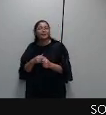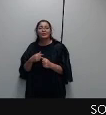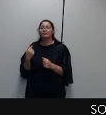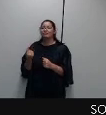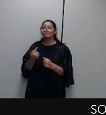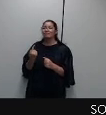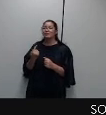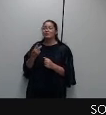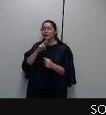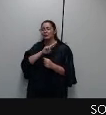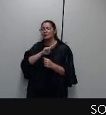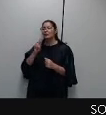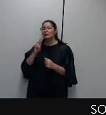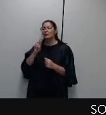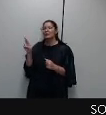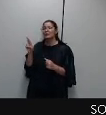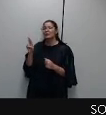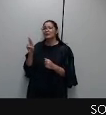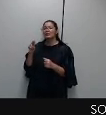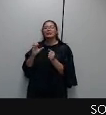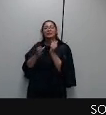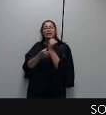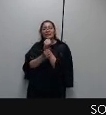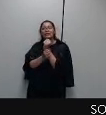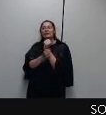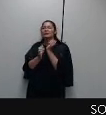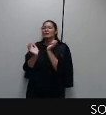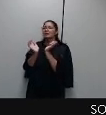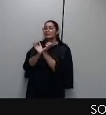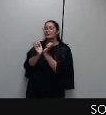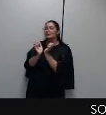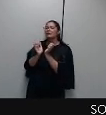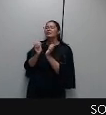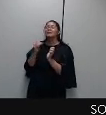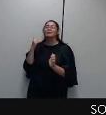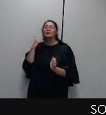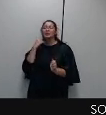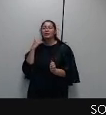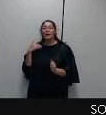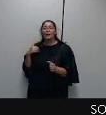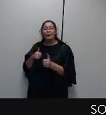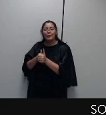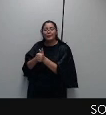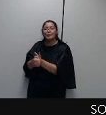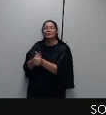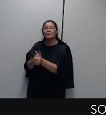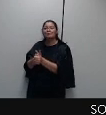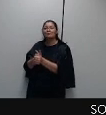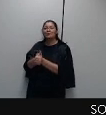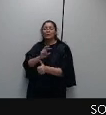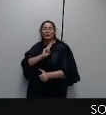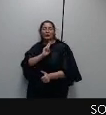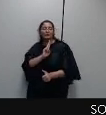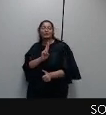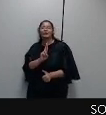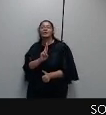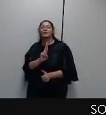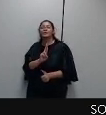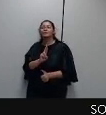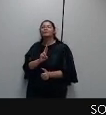segurança da estabilidade política acompanhar o relator pelo